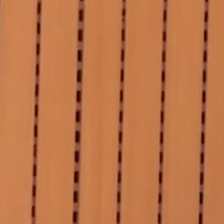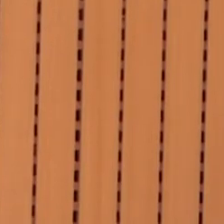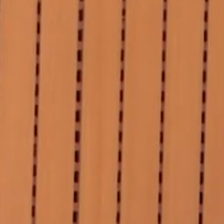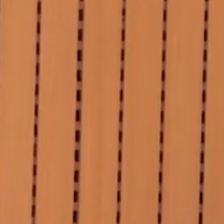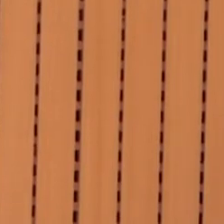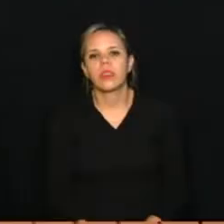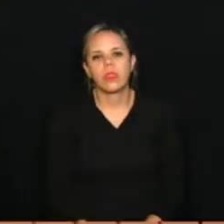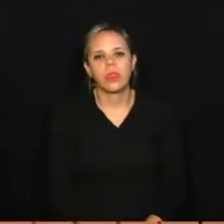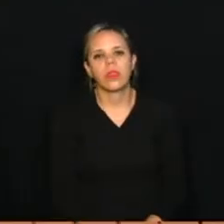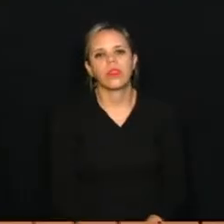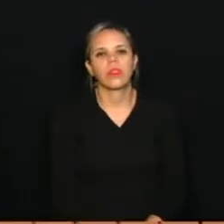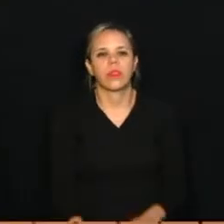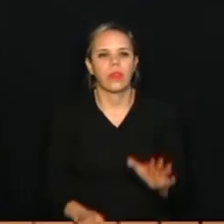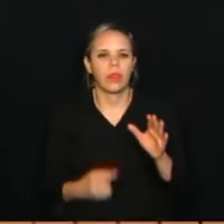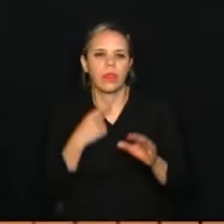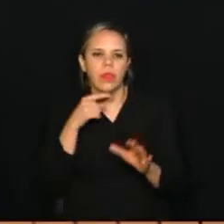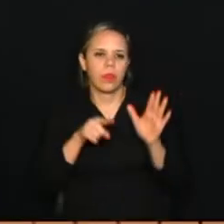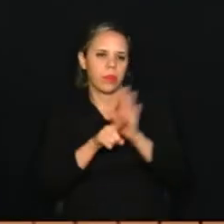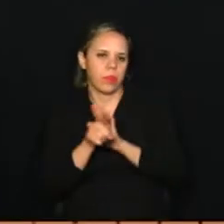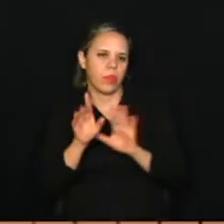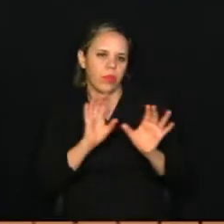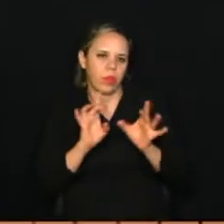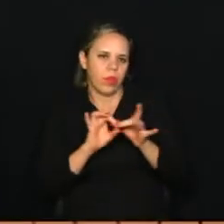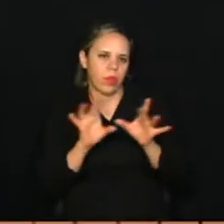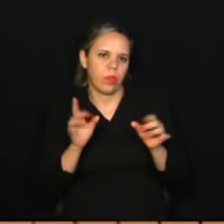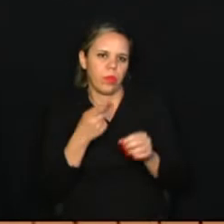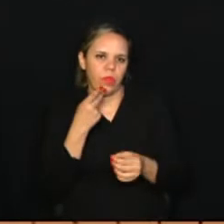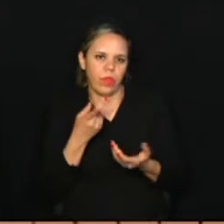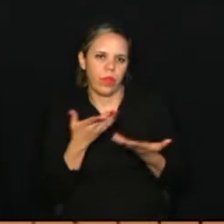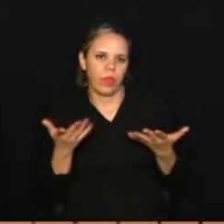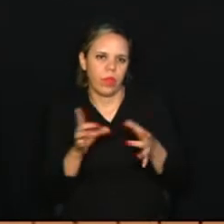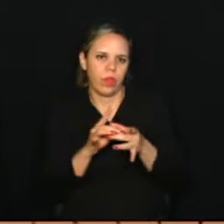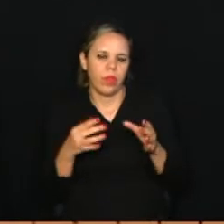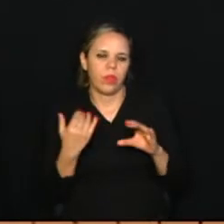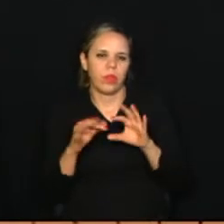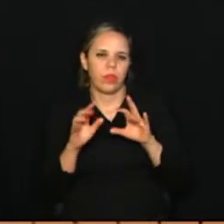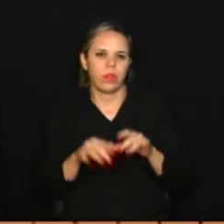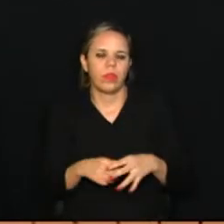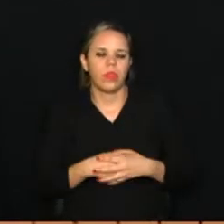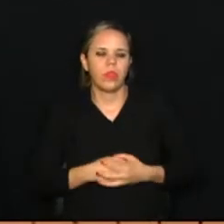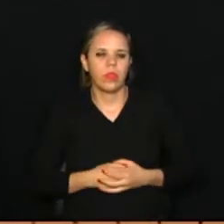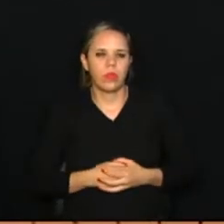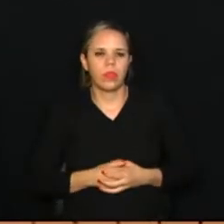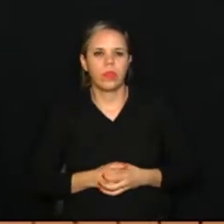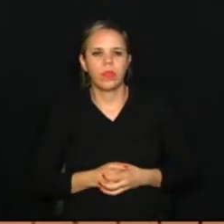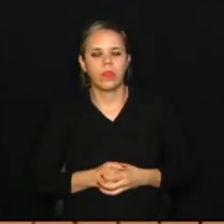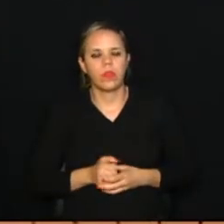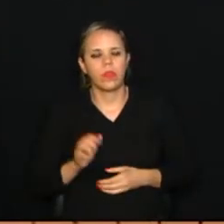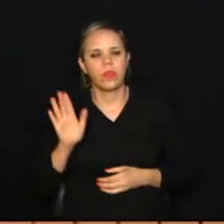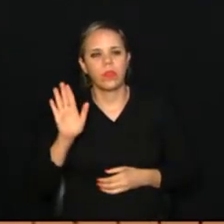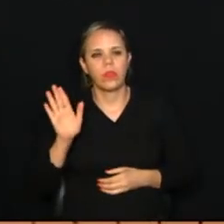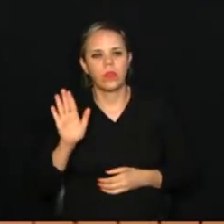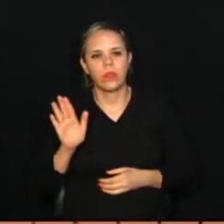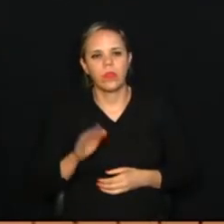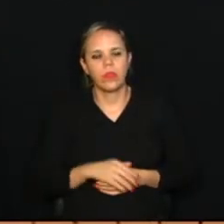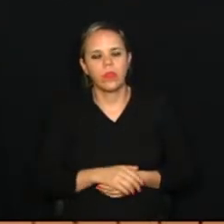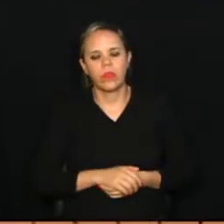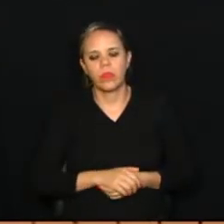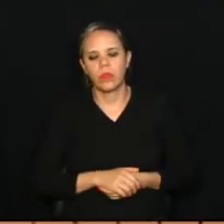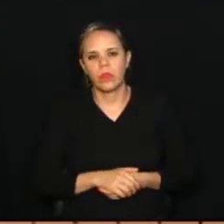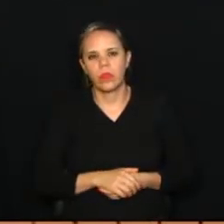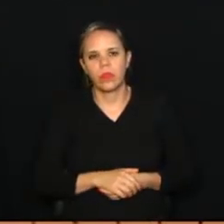fica o Yaguchi, o Salvetti, pode ficar à vontade aí para fazer perguntas, põe aqui no chat, que a gente, ou levanta a mão, não sei se dá para levantar a mão aqui no